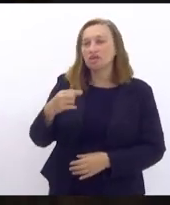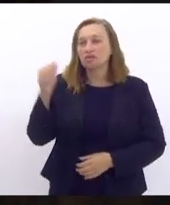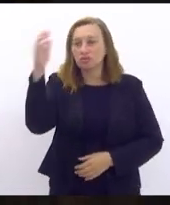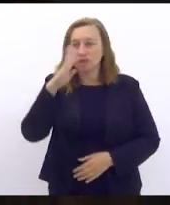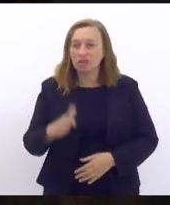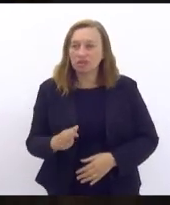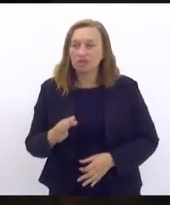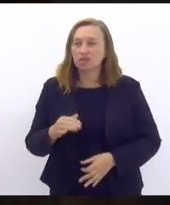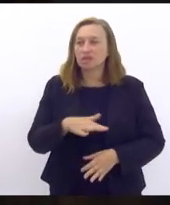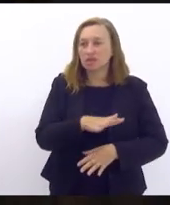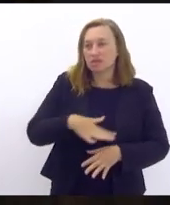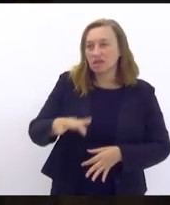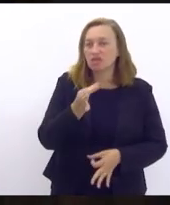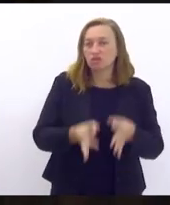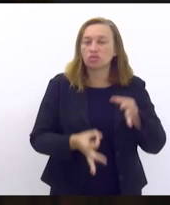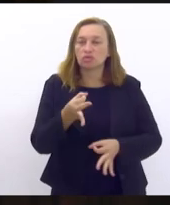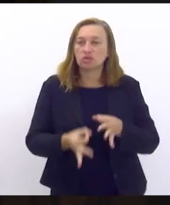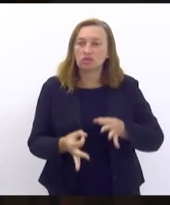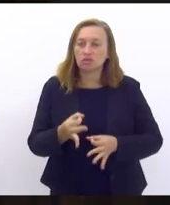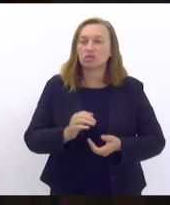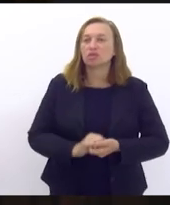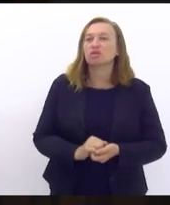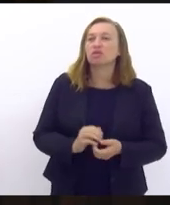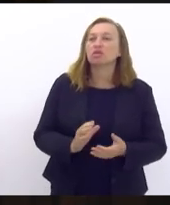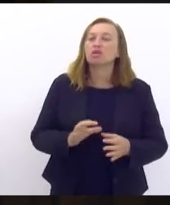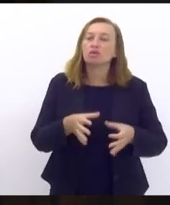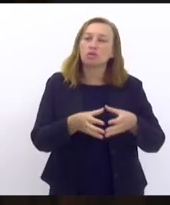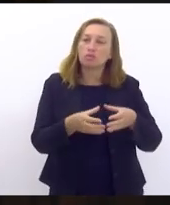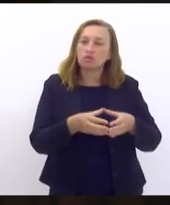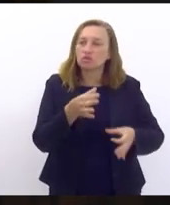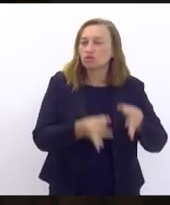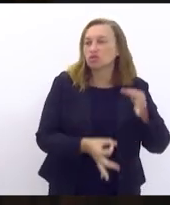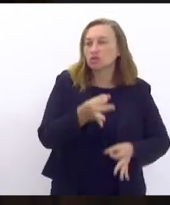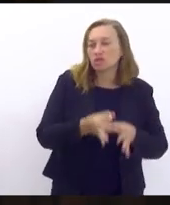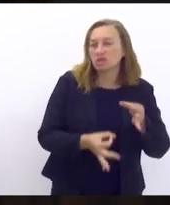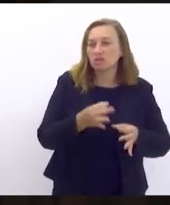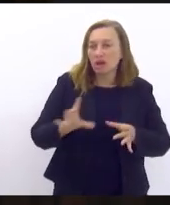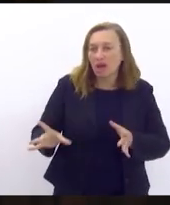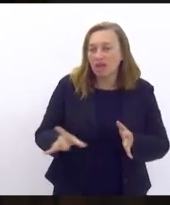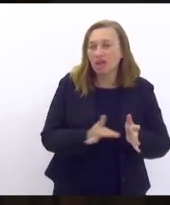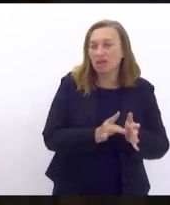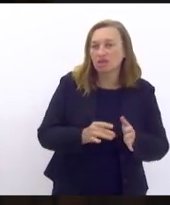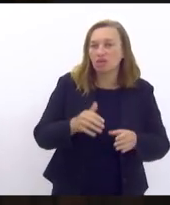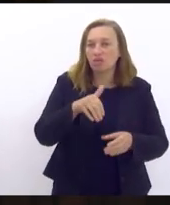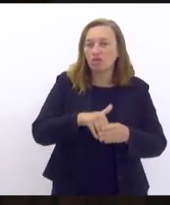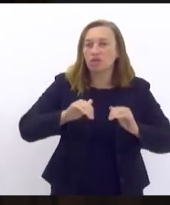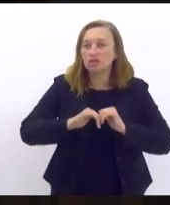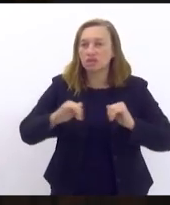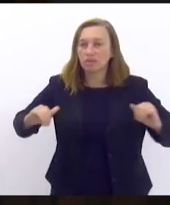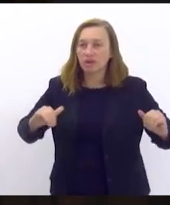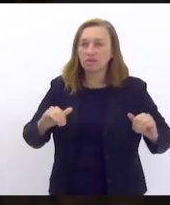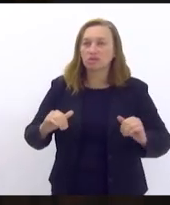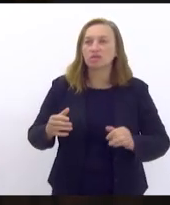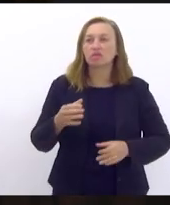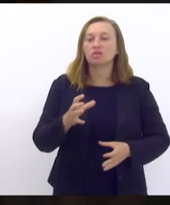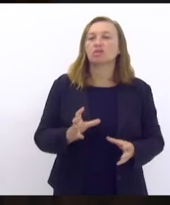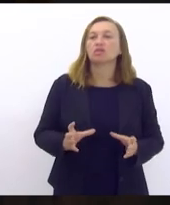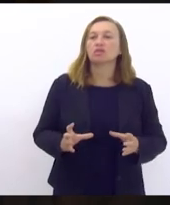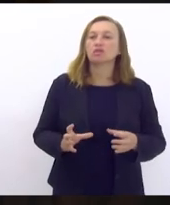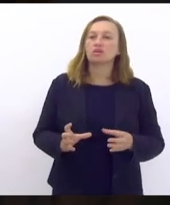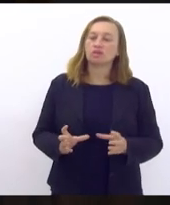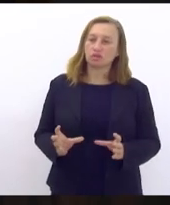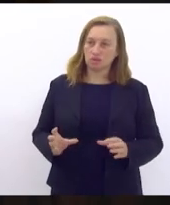Estado do Rio de Janeiro e da outras providências. Parecer das comissões de Constituição e Justiça, pela anexação com voto em separado